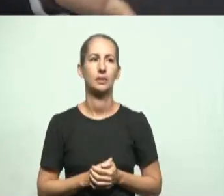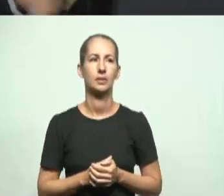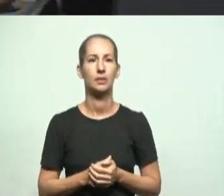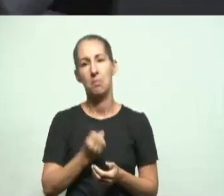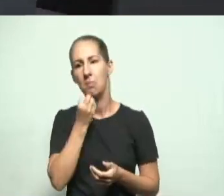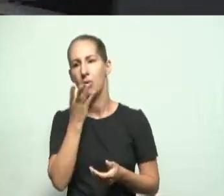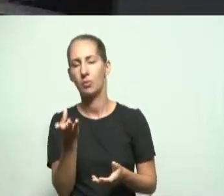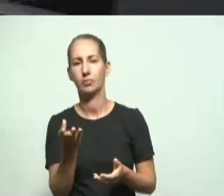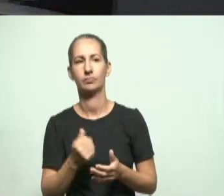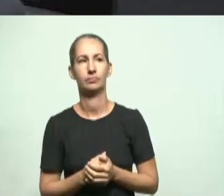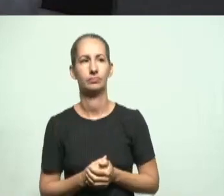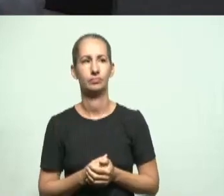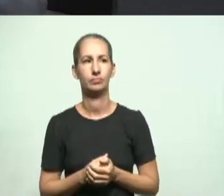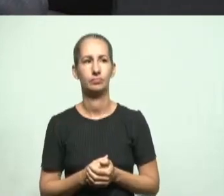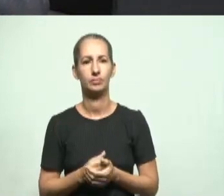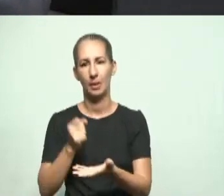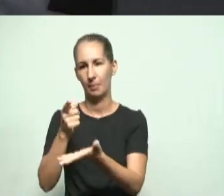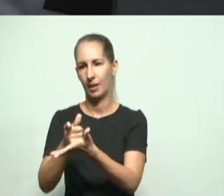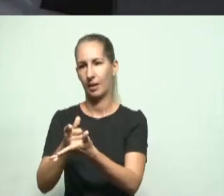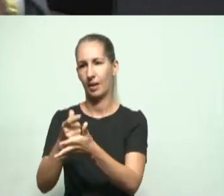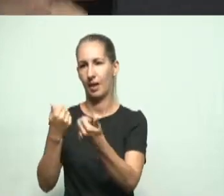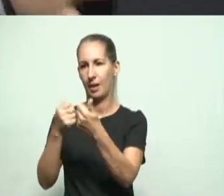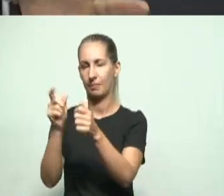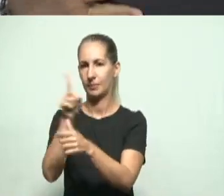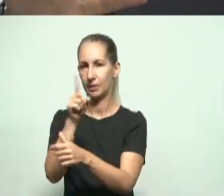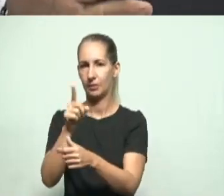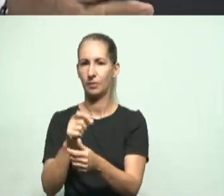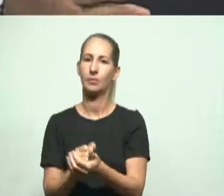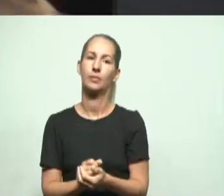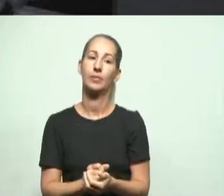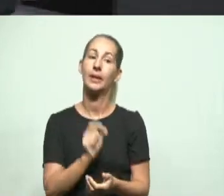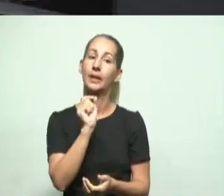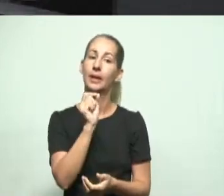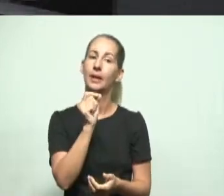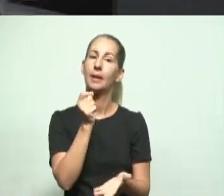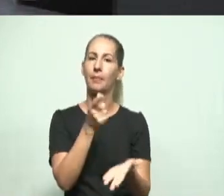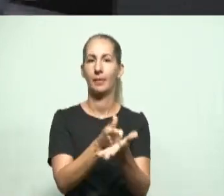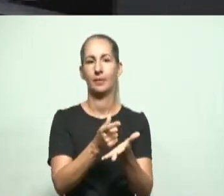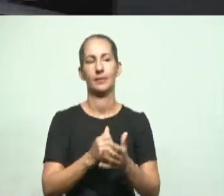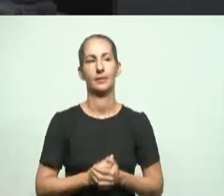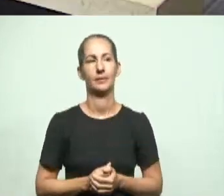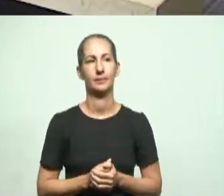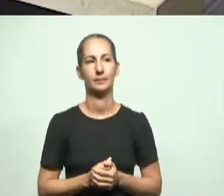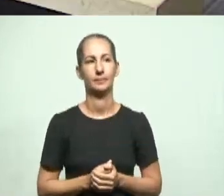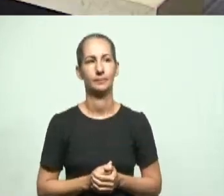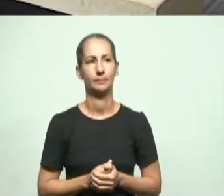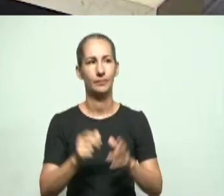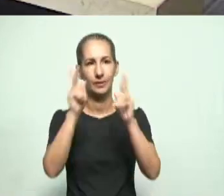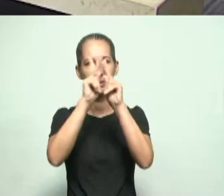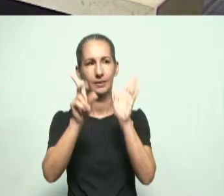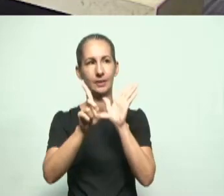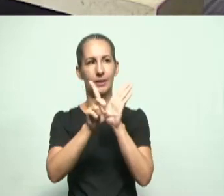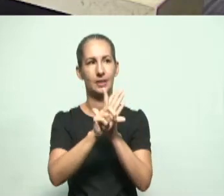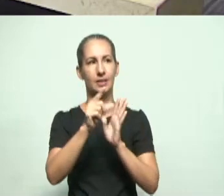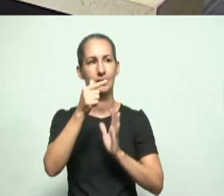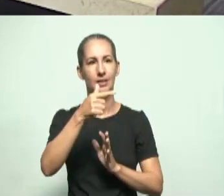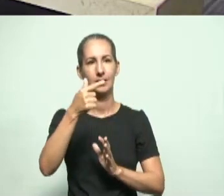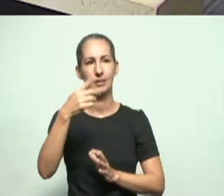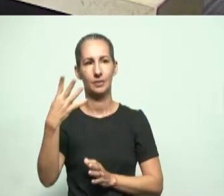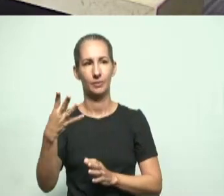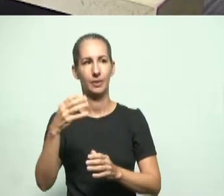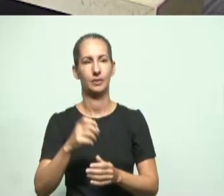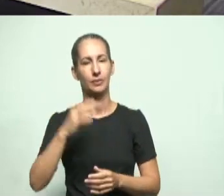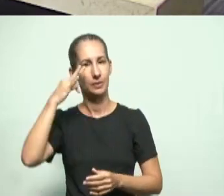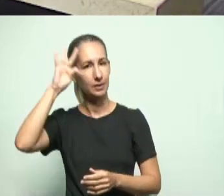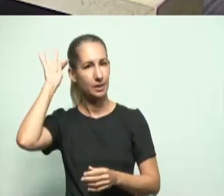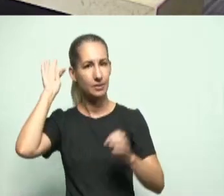bom pegar o ônibus e não pagar passagem. Agora, alguém vai pagar essa conta. Projeto de lei 774, destinou